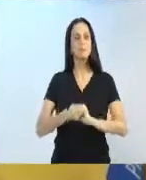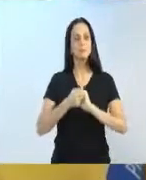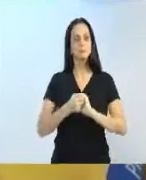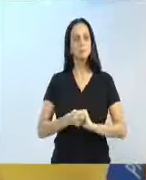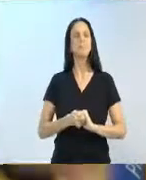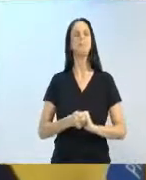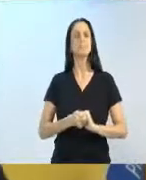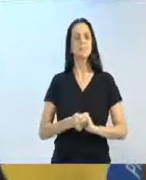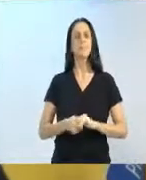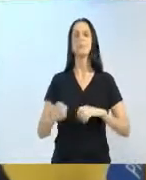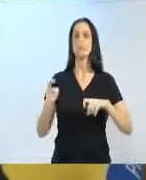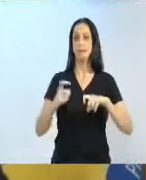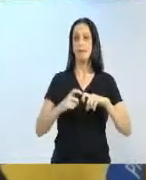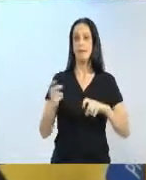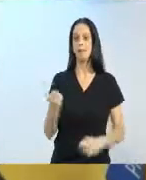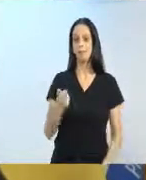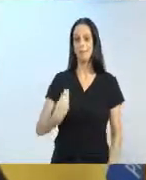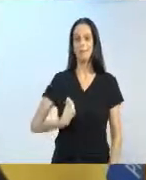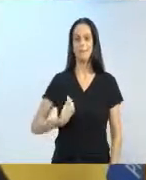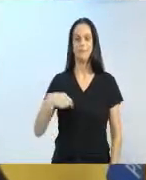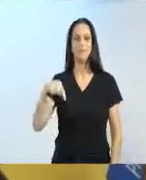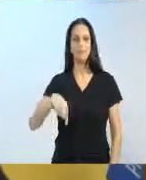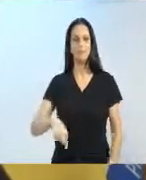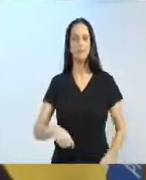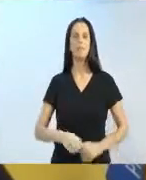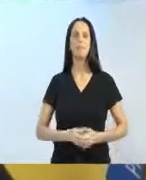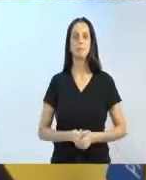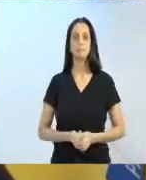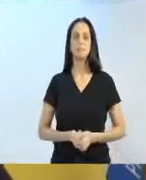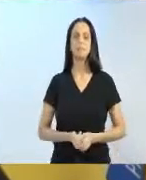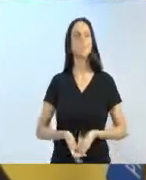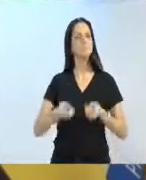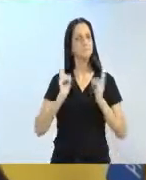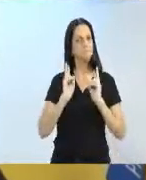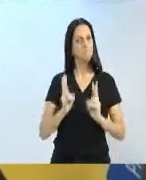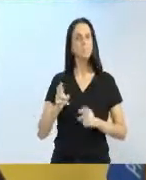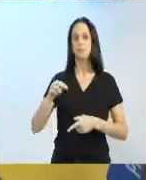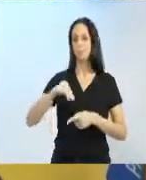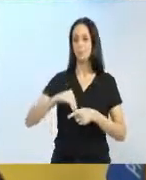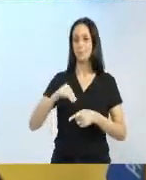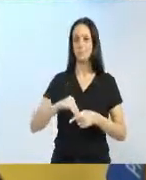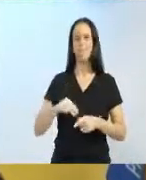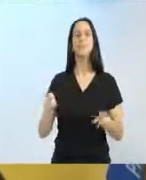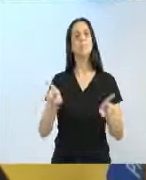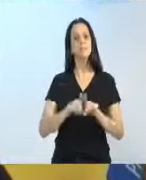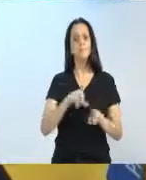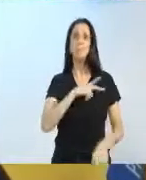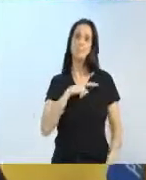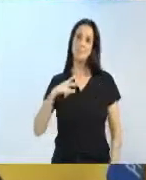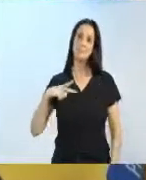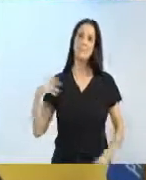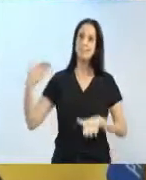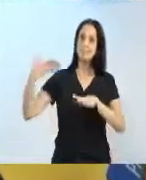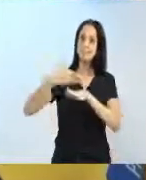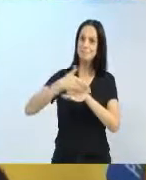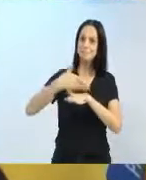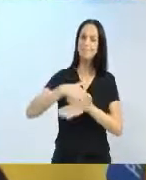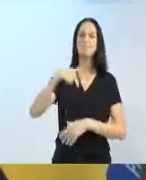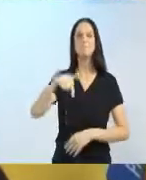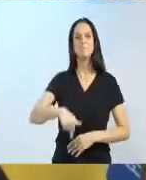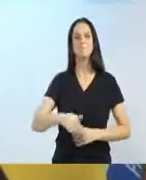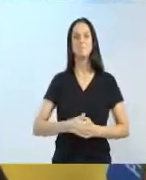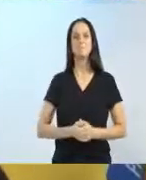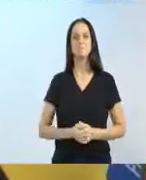doutora Grazi, que estão aqui também, pelo mesmo motivo, além dos pacientes presentes também, que é